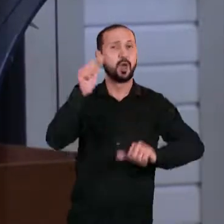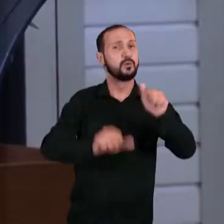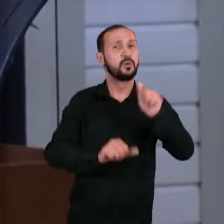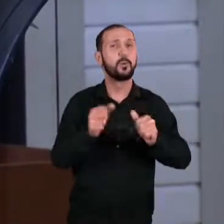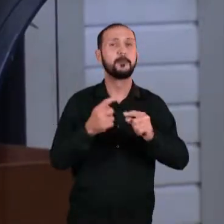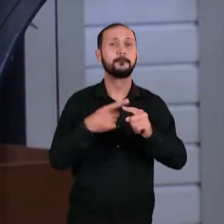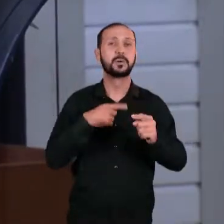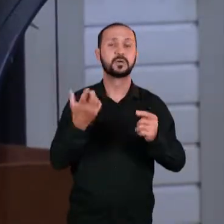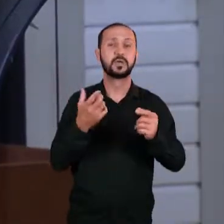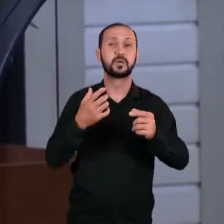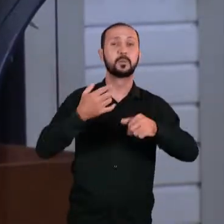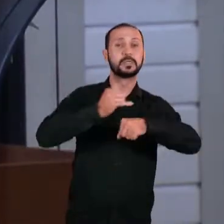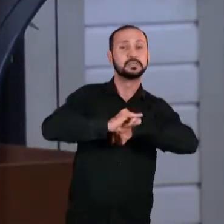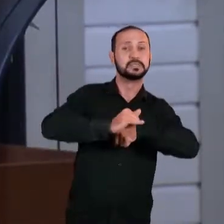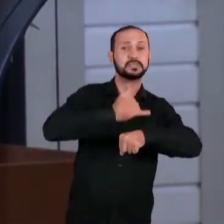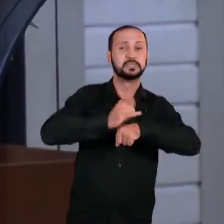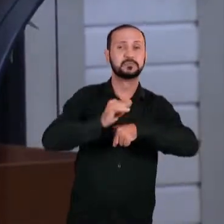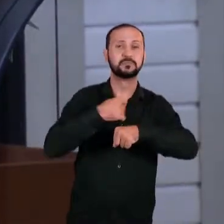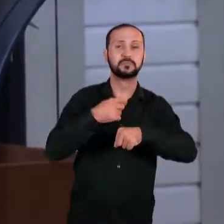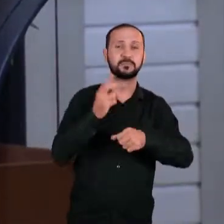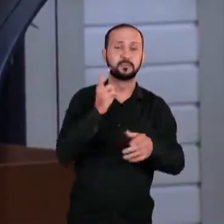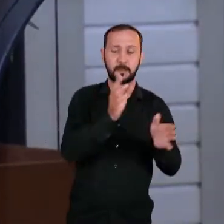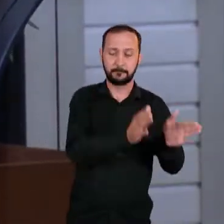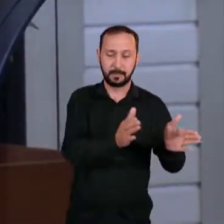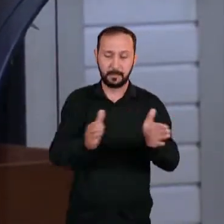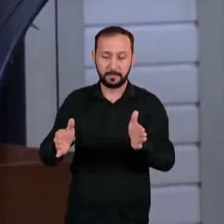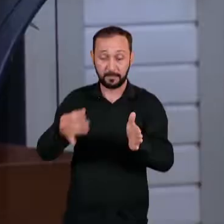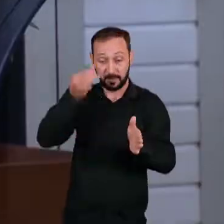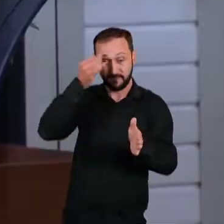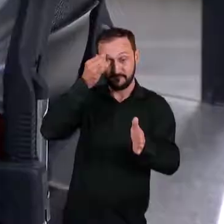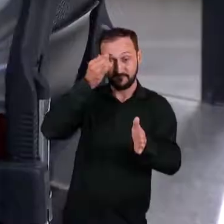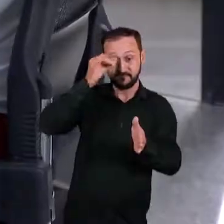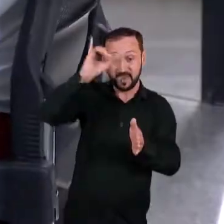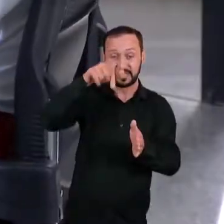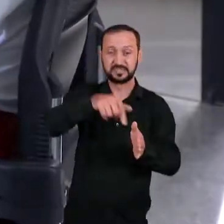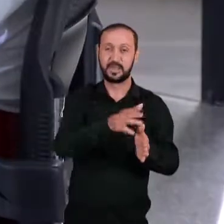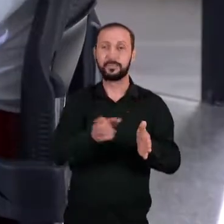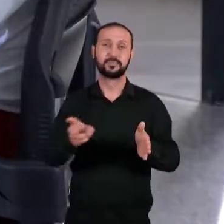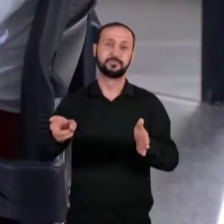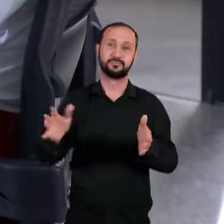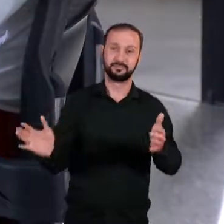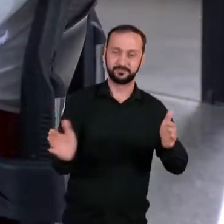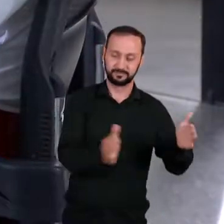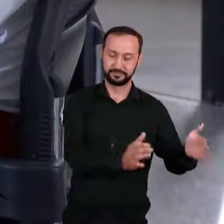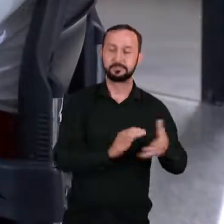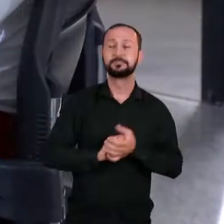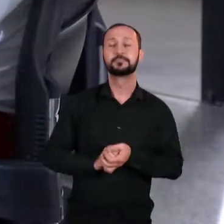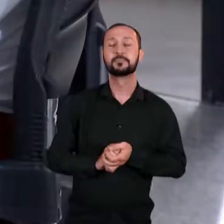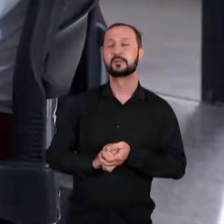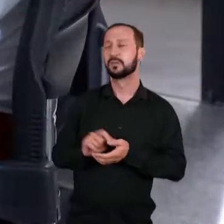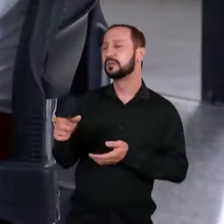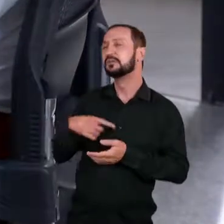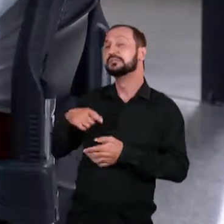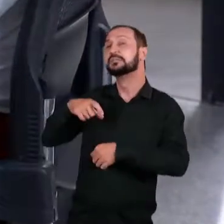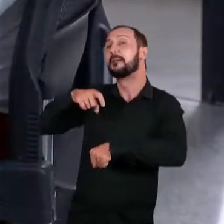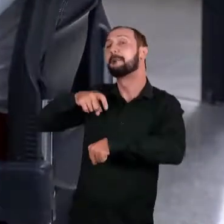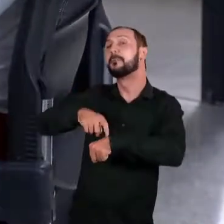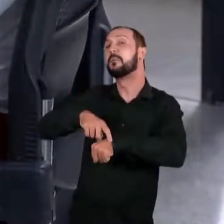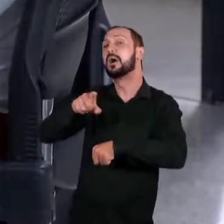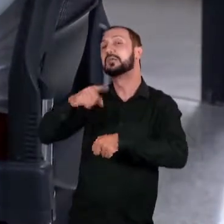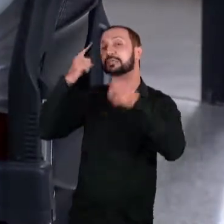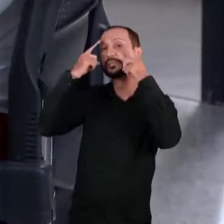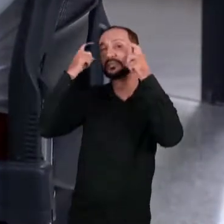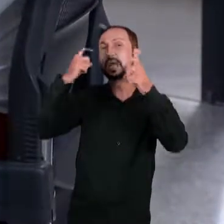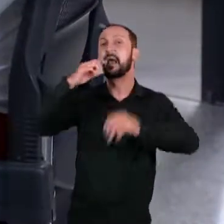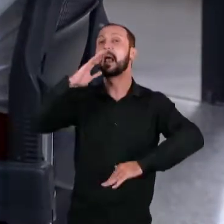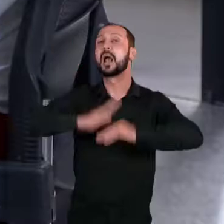como uma estratégia de tratamento e de prevenção da perpetuidade do quadro. Doutora, em qual momento o estresse